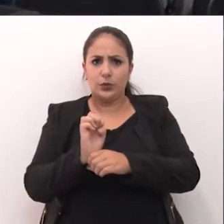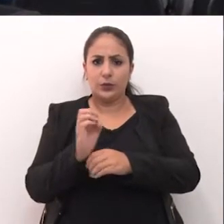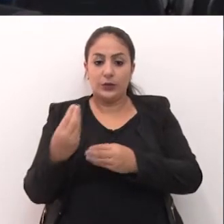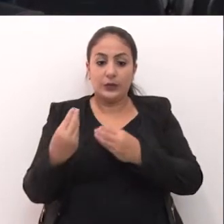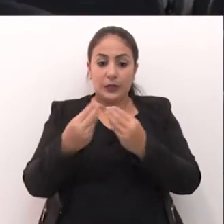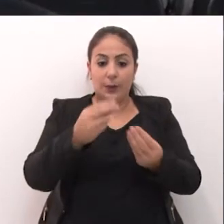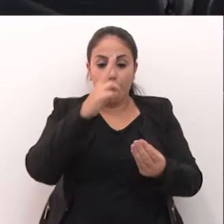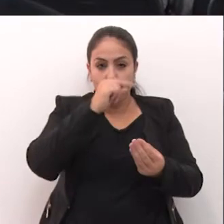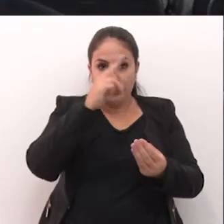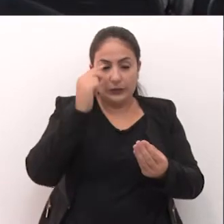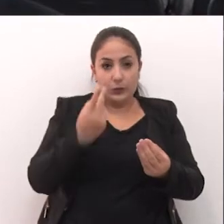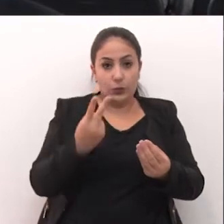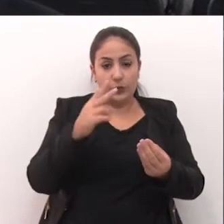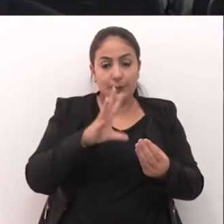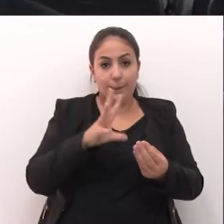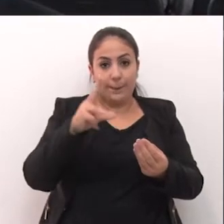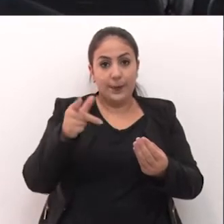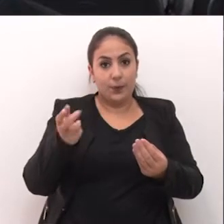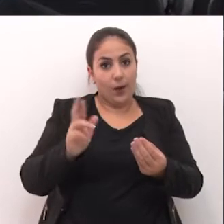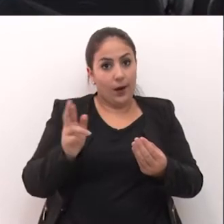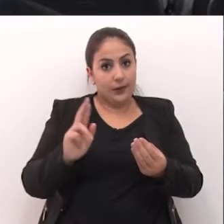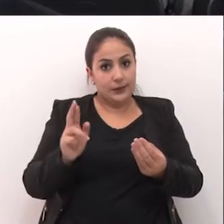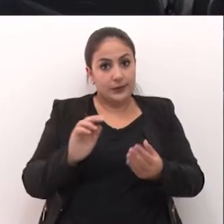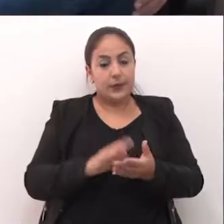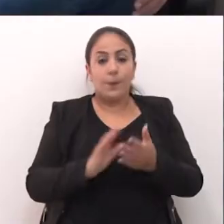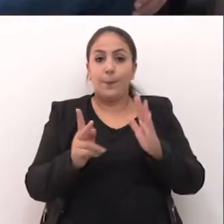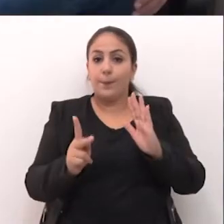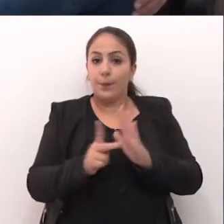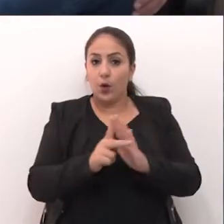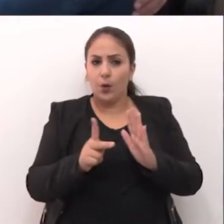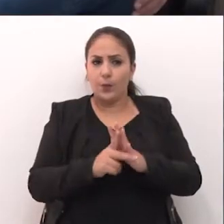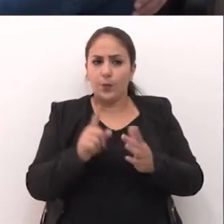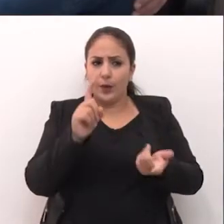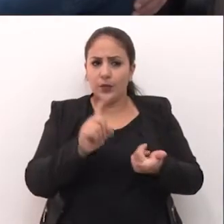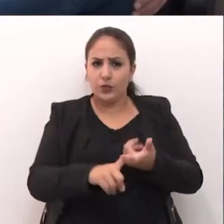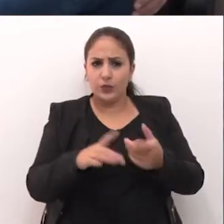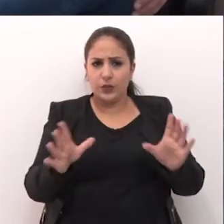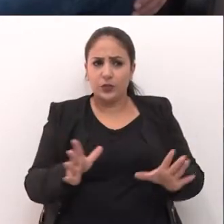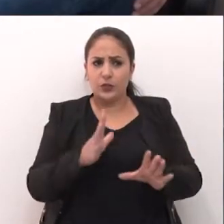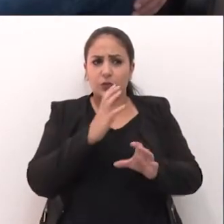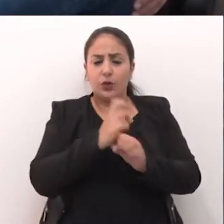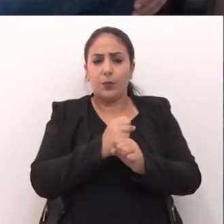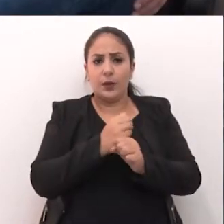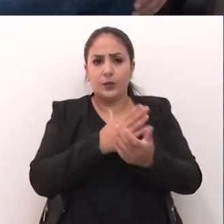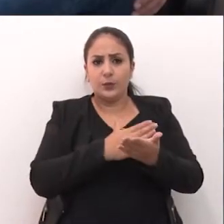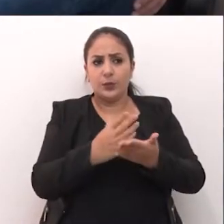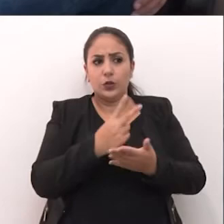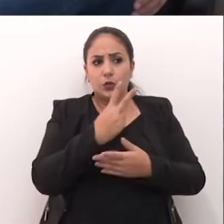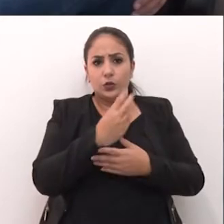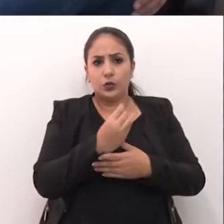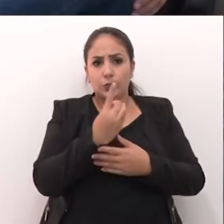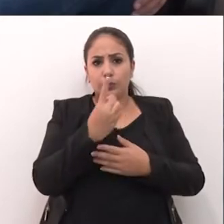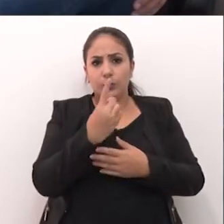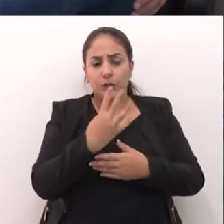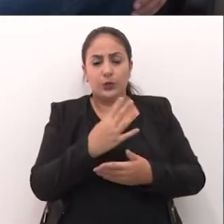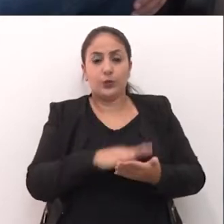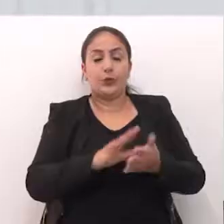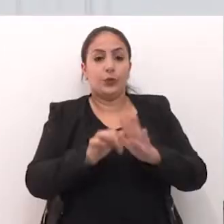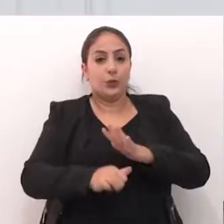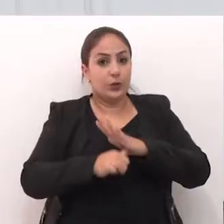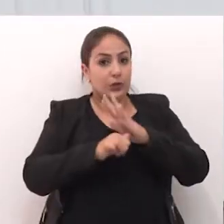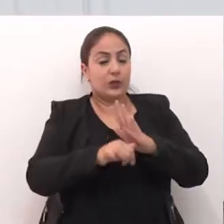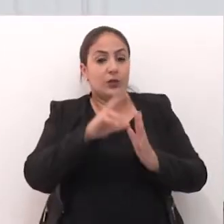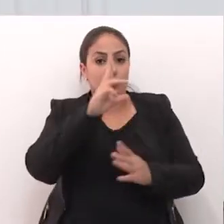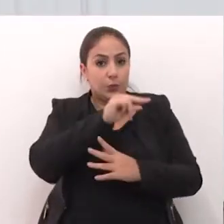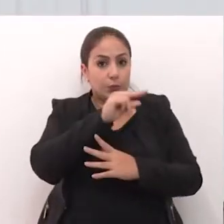ao município o valor de R$ 2 milhões, referentes a uma dívida somada desde 2014.